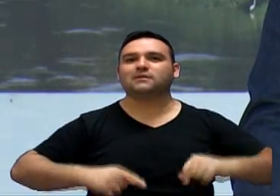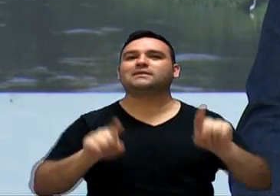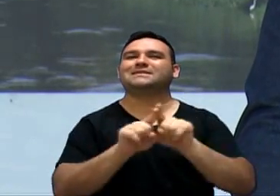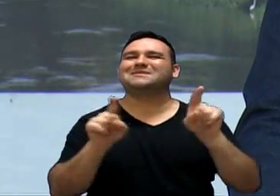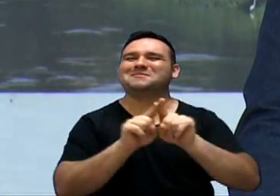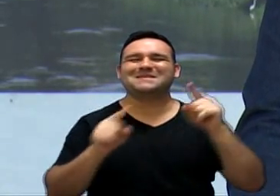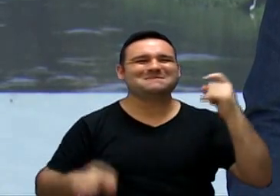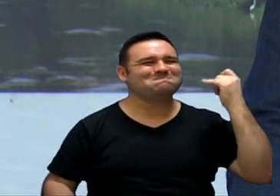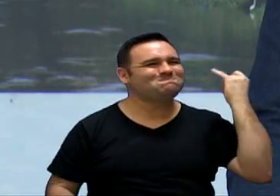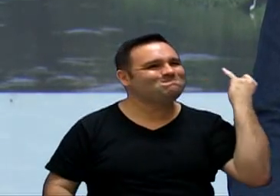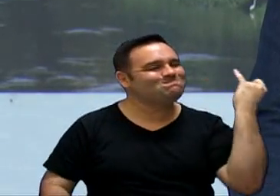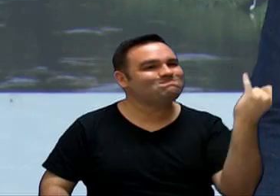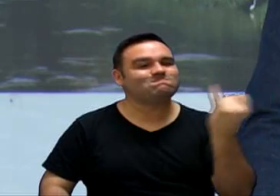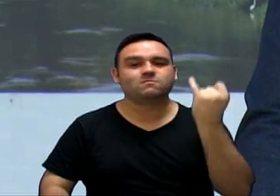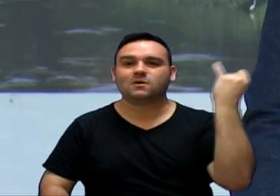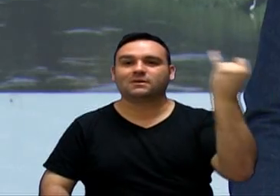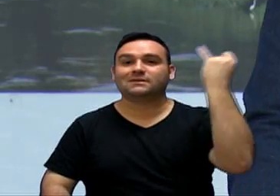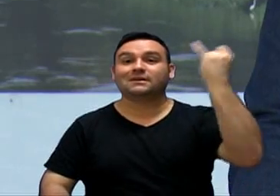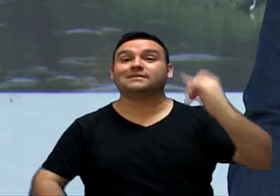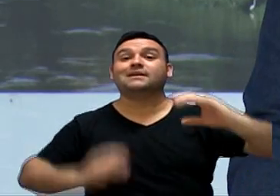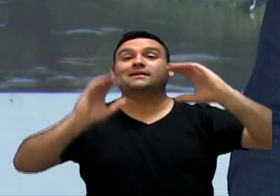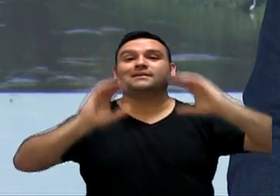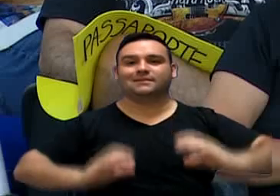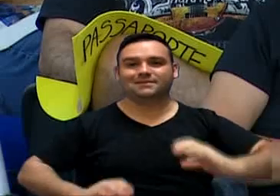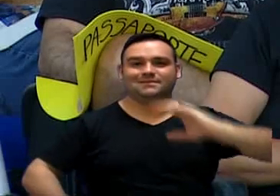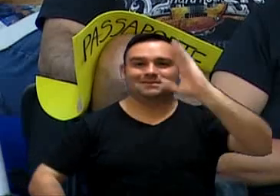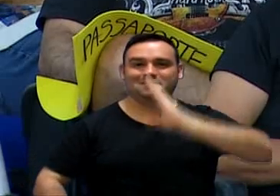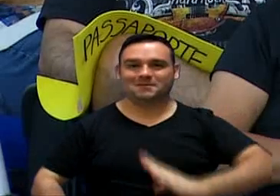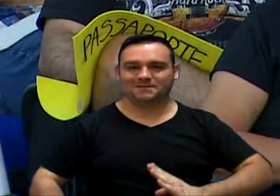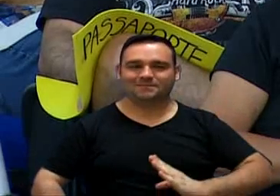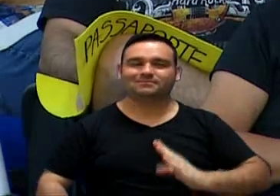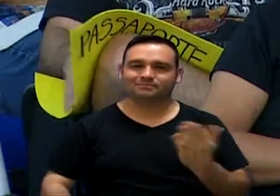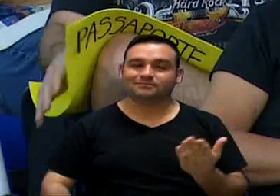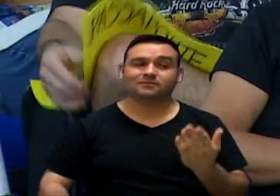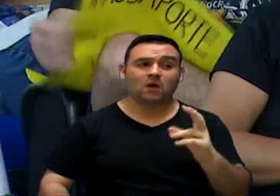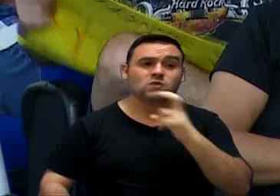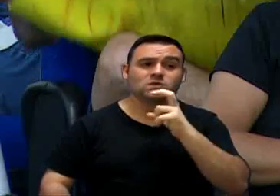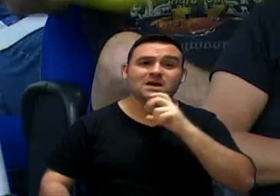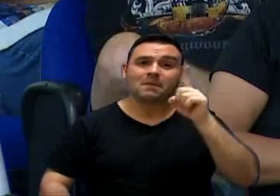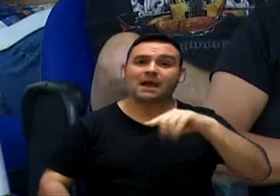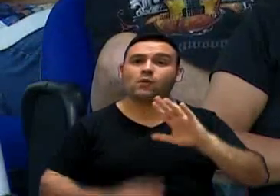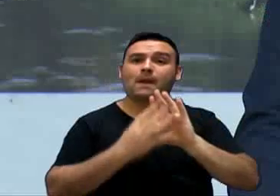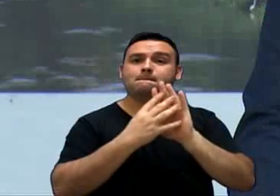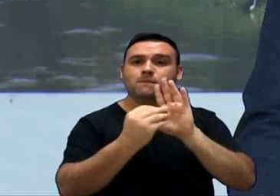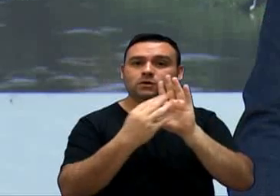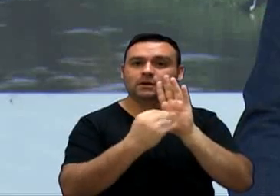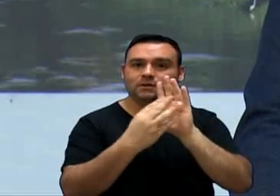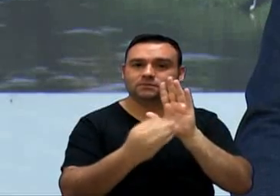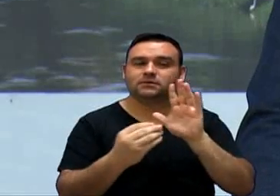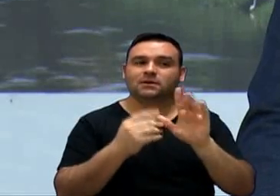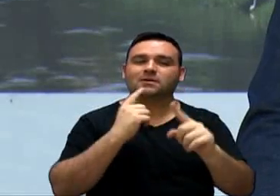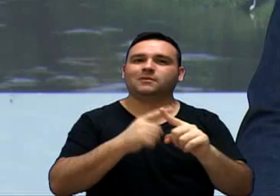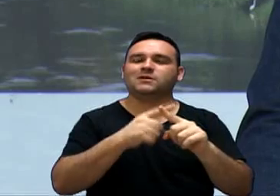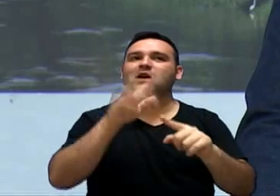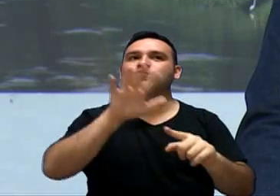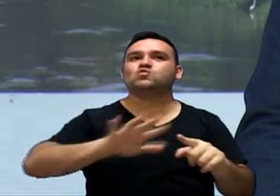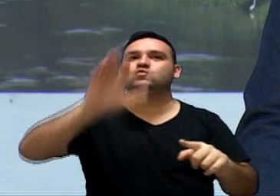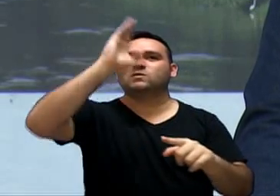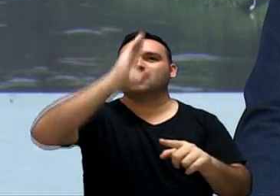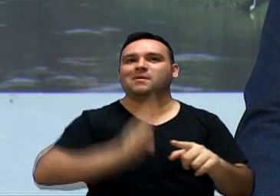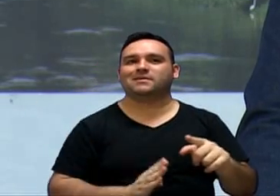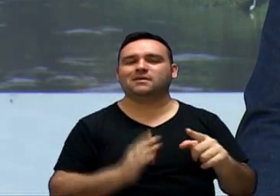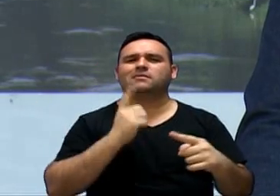direito fundamental do cidadão brasileiro. Sorocaba tem que servir de exemplo para o restante do